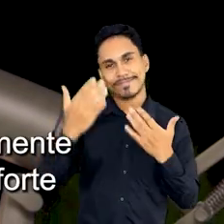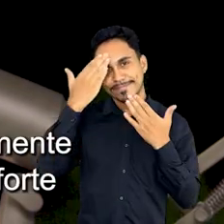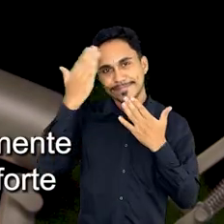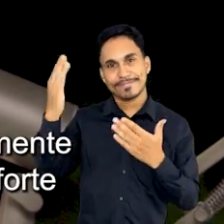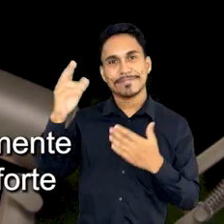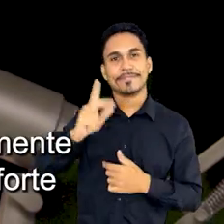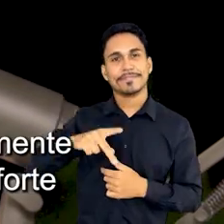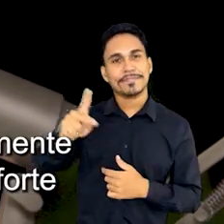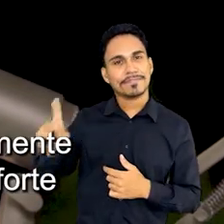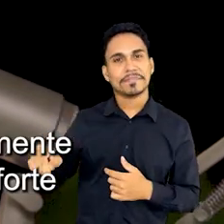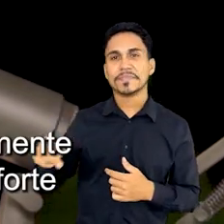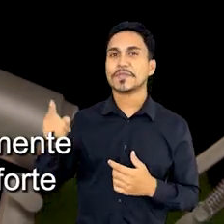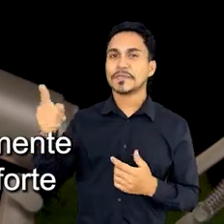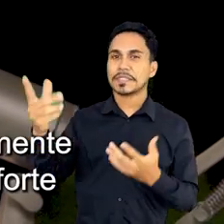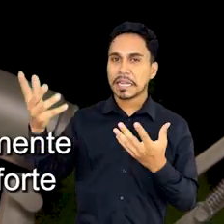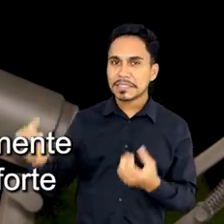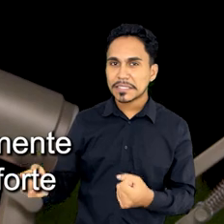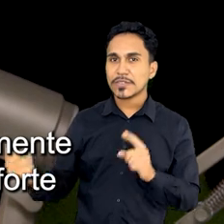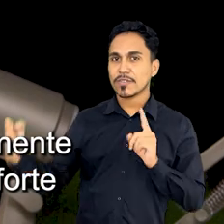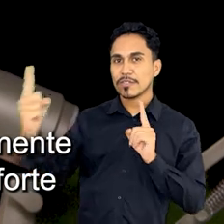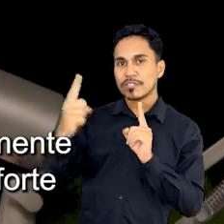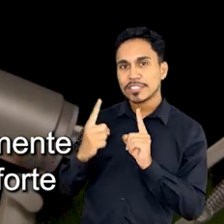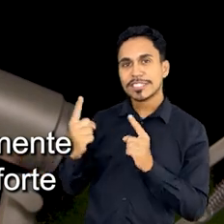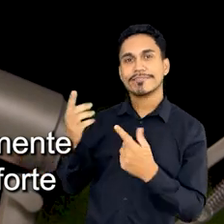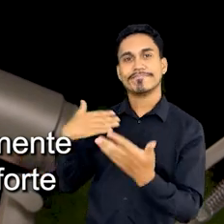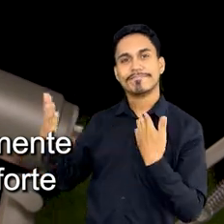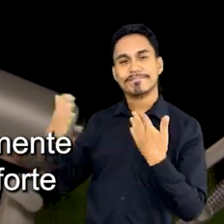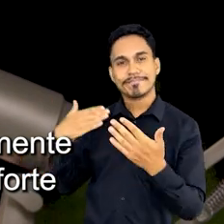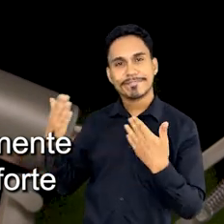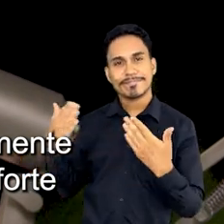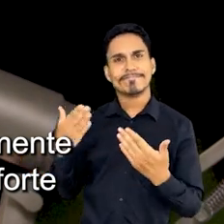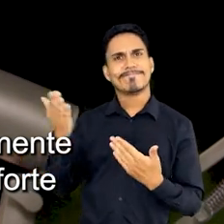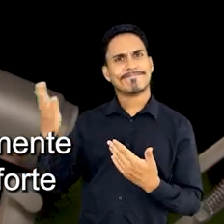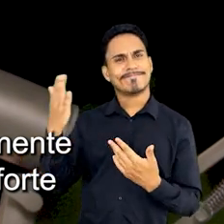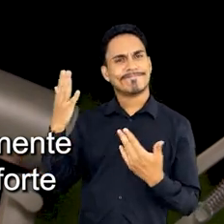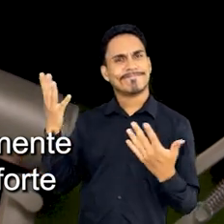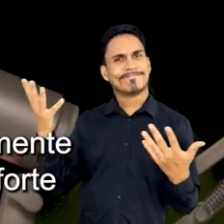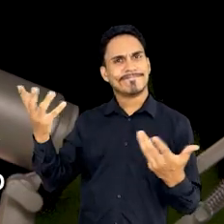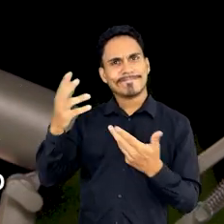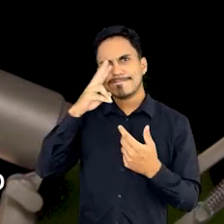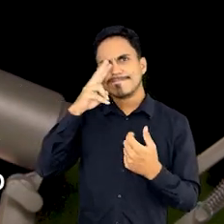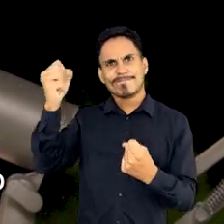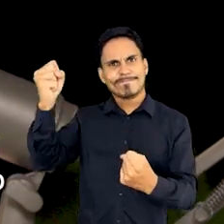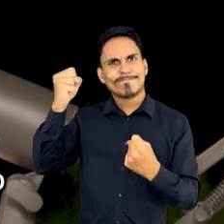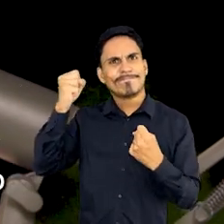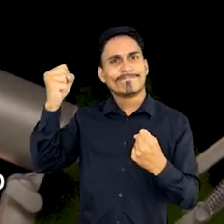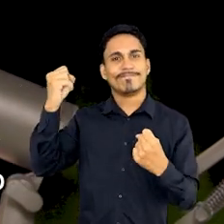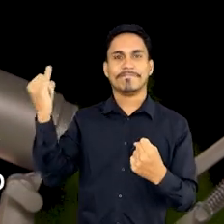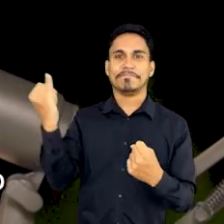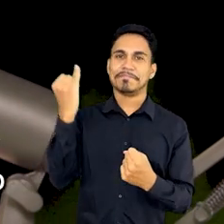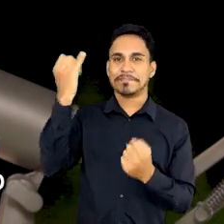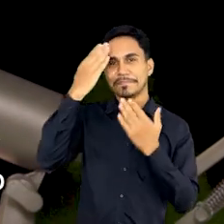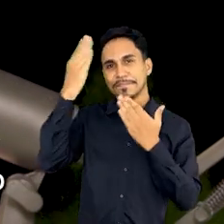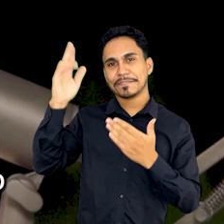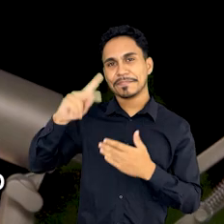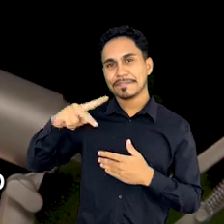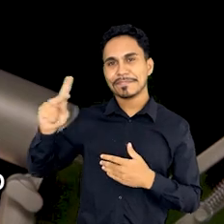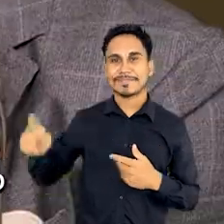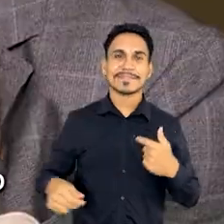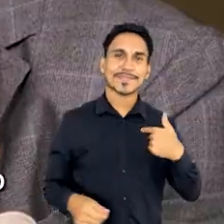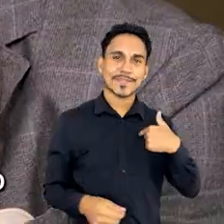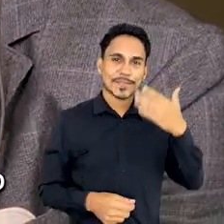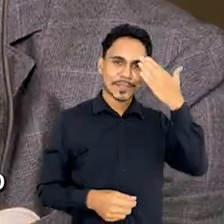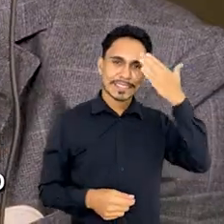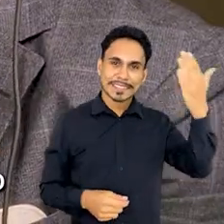e te agradeço imensamente por ter topado esse papo com a gente grande forte e muito importante Obrigada Professor